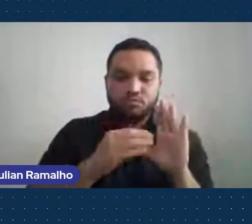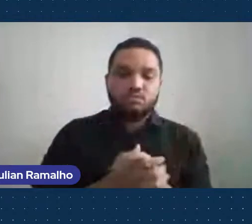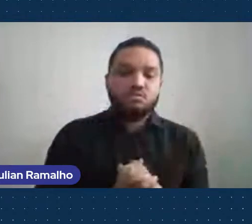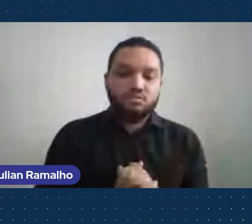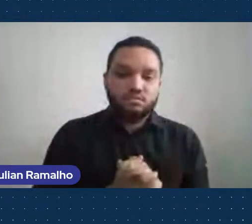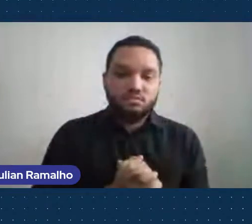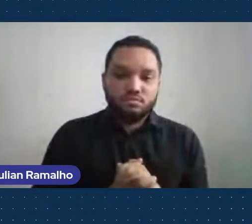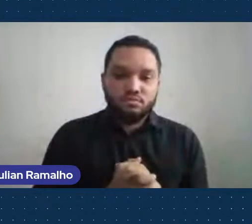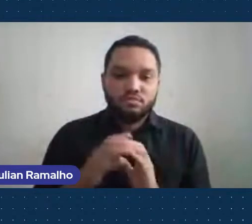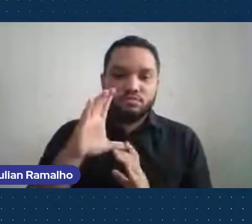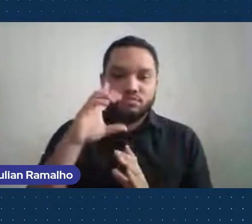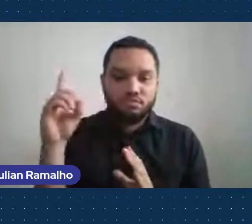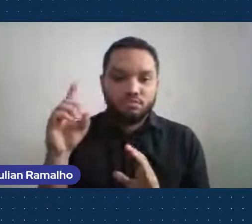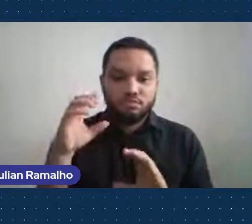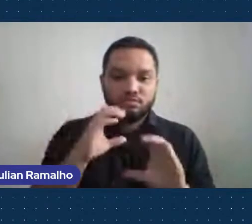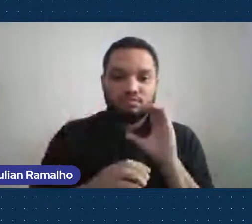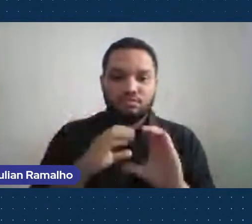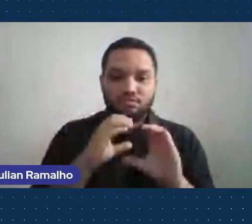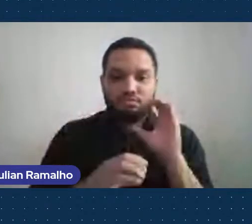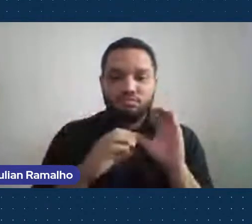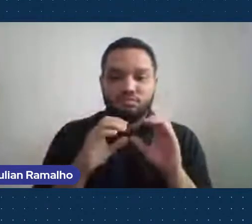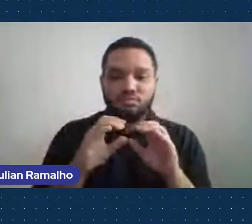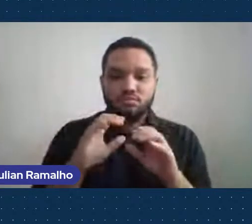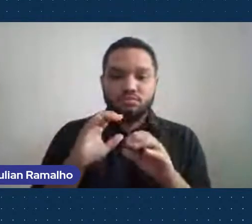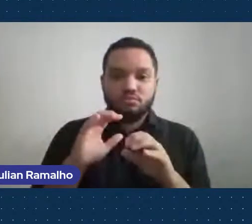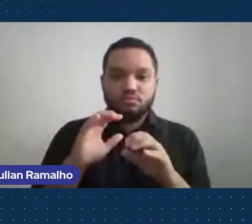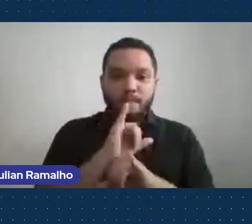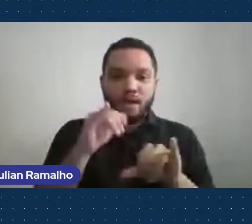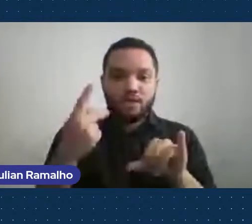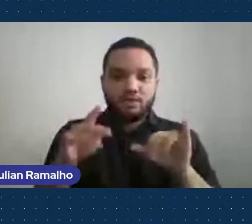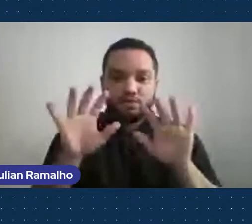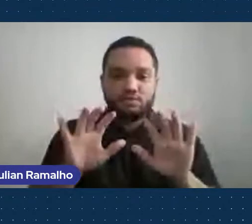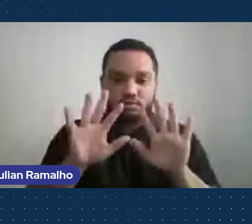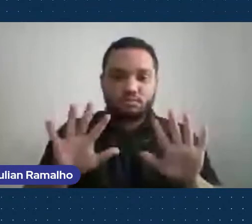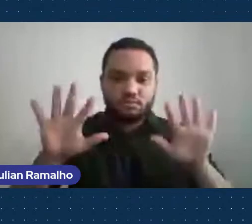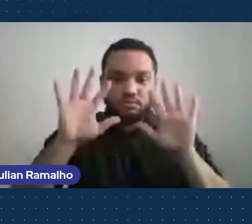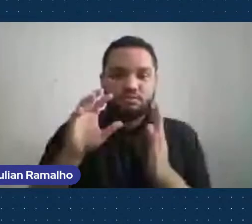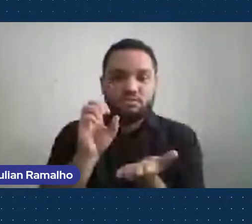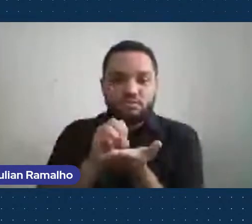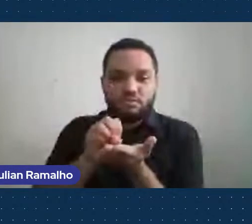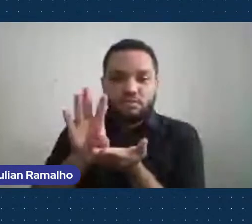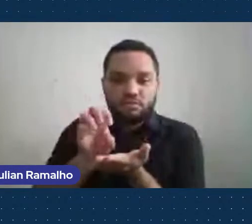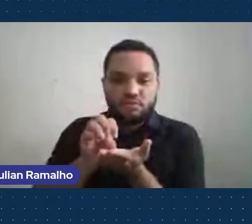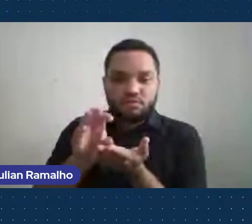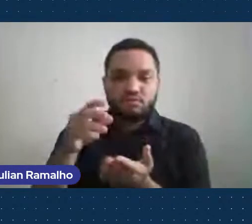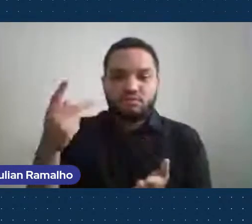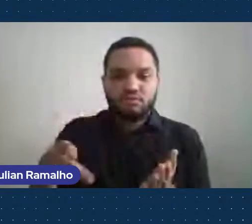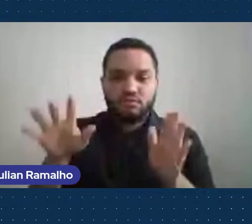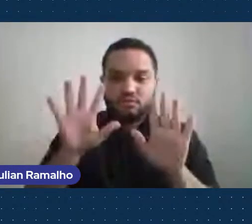a Coordenadoria de Comunicação e Marketing da UFC e a Faculdade de Educação da UFC.